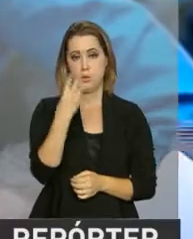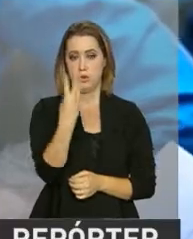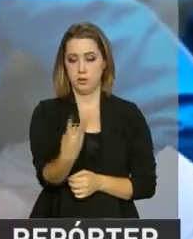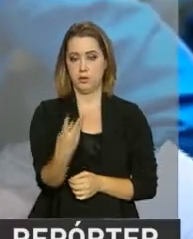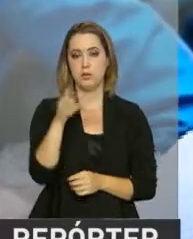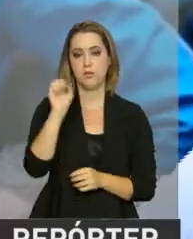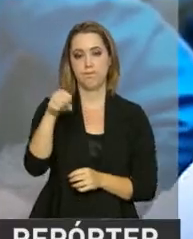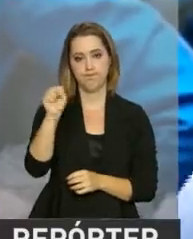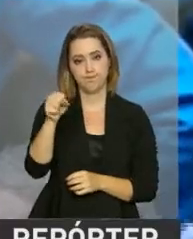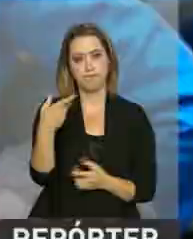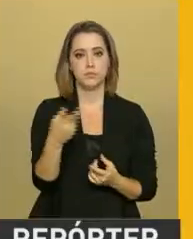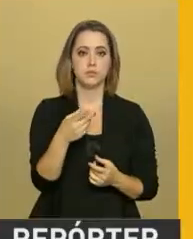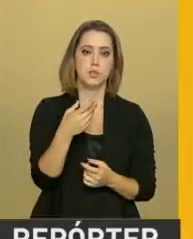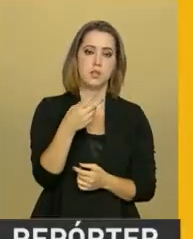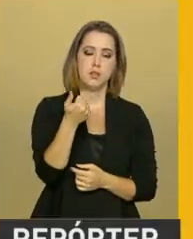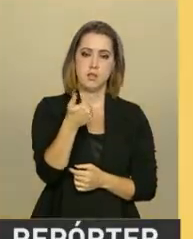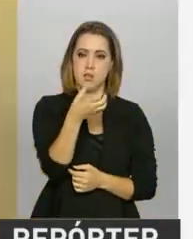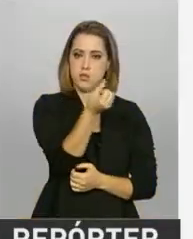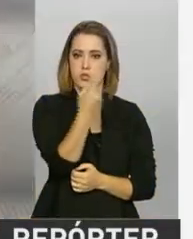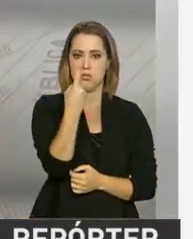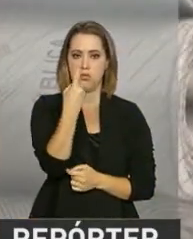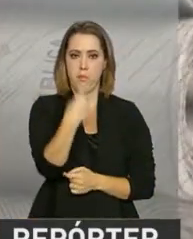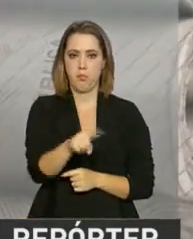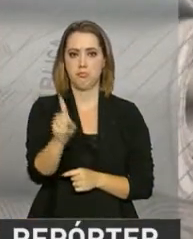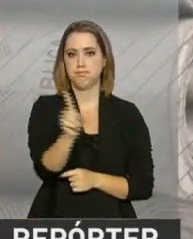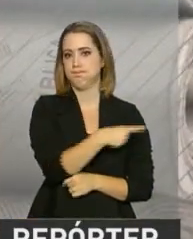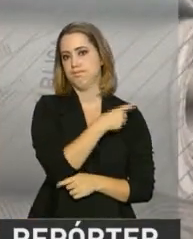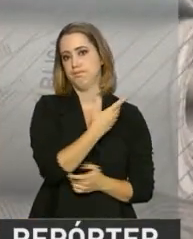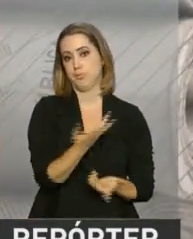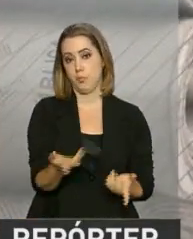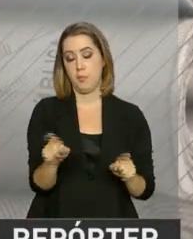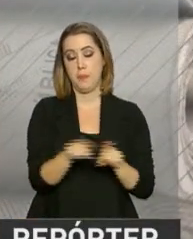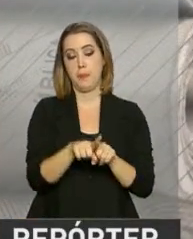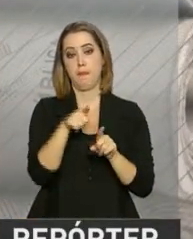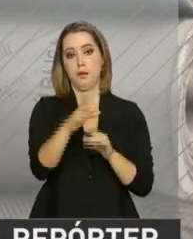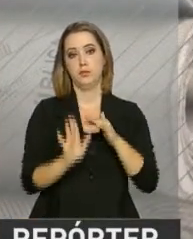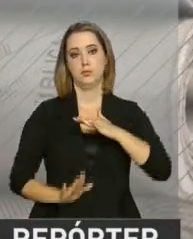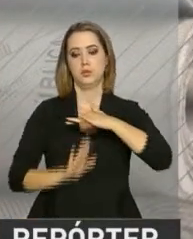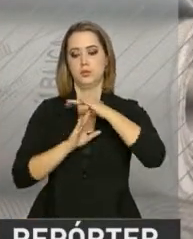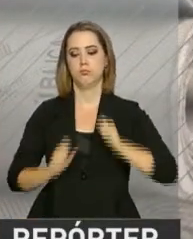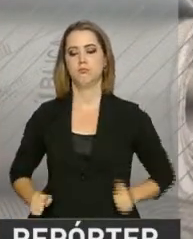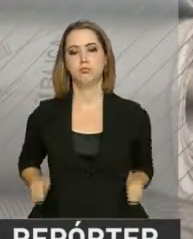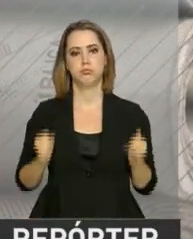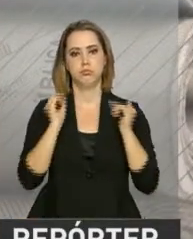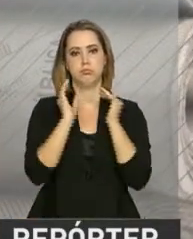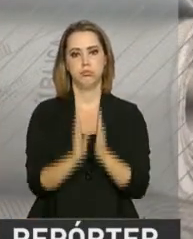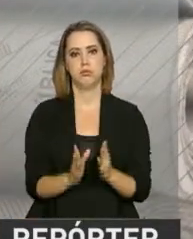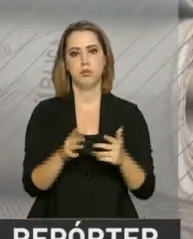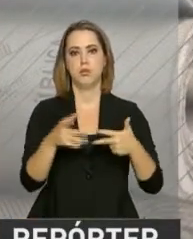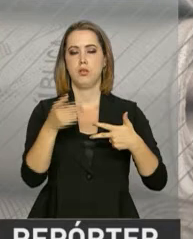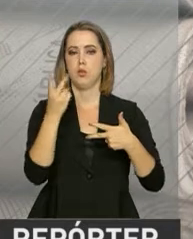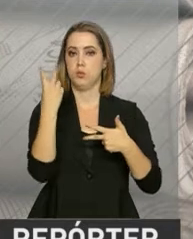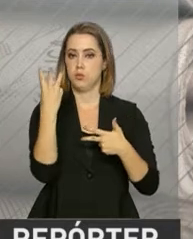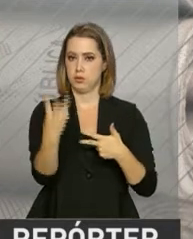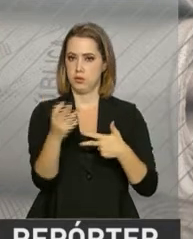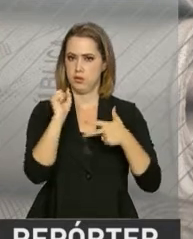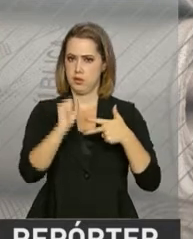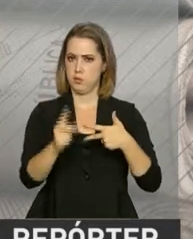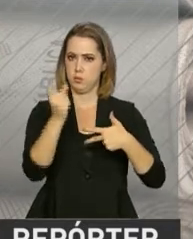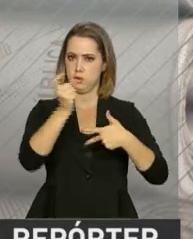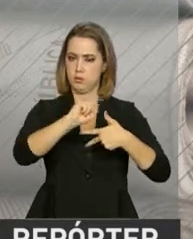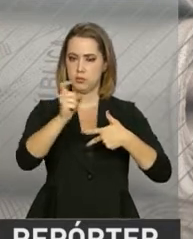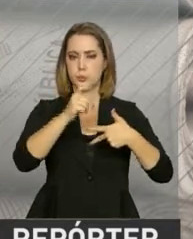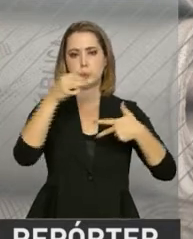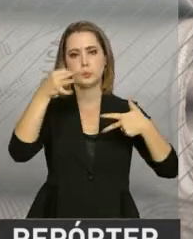e 16 contrários. A PEC limita o crescimento dos gastos para os três poderes: executivo, legislativo e